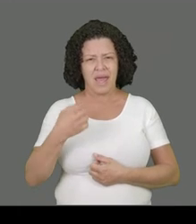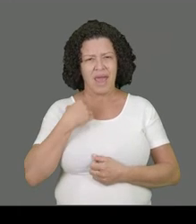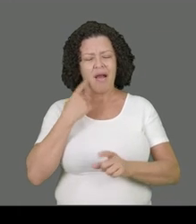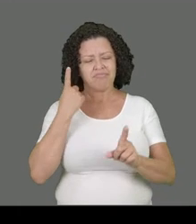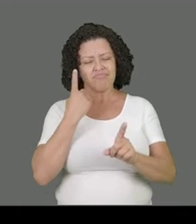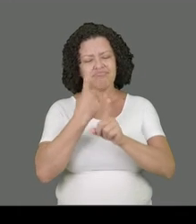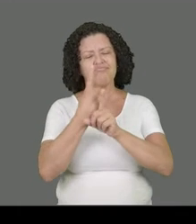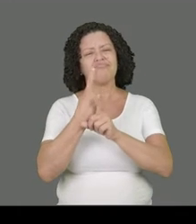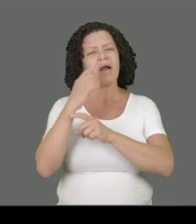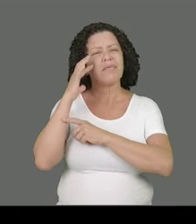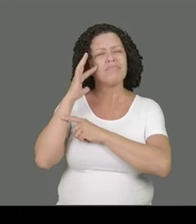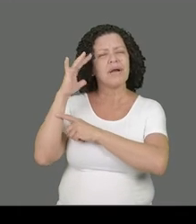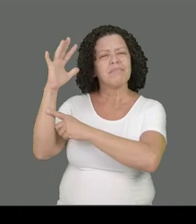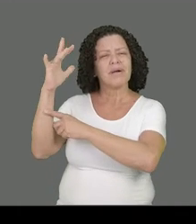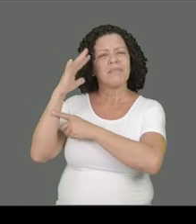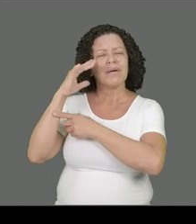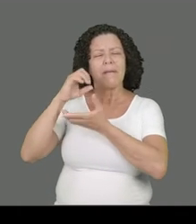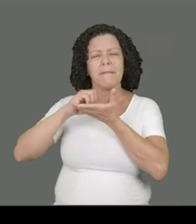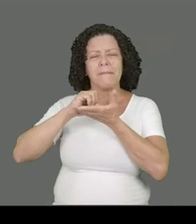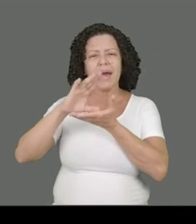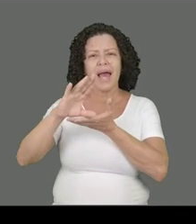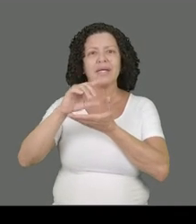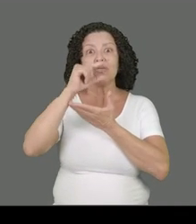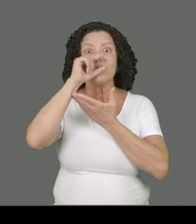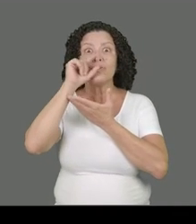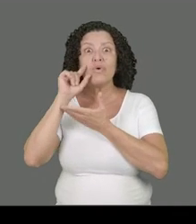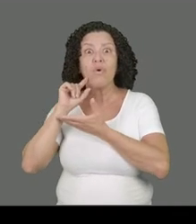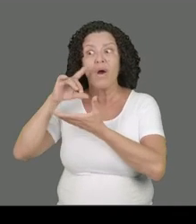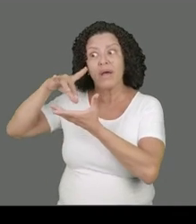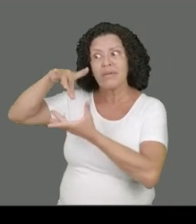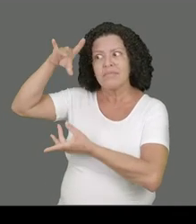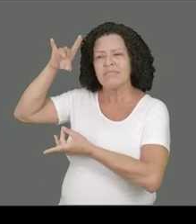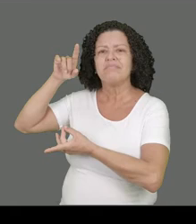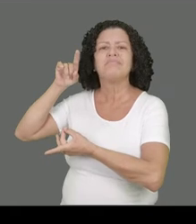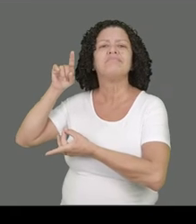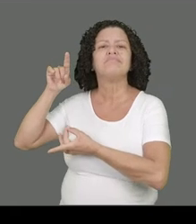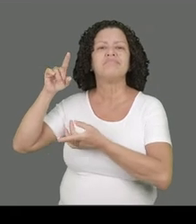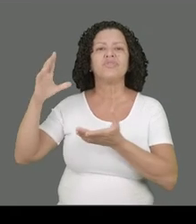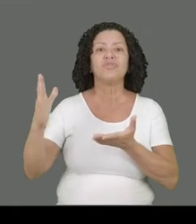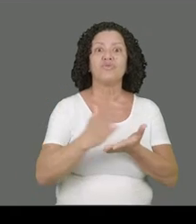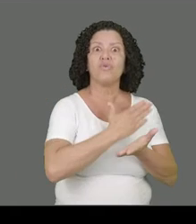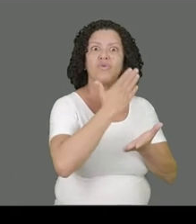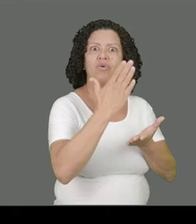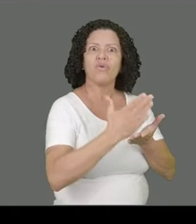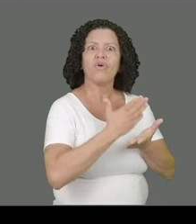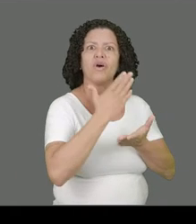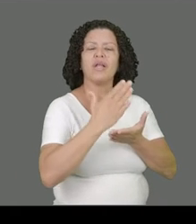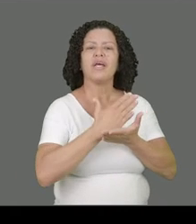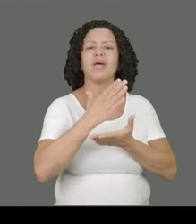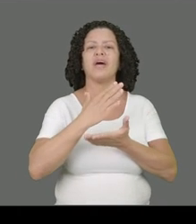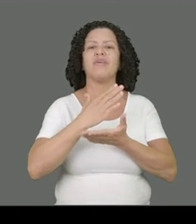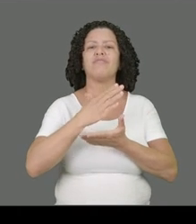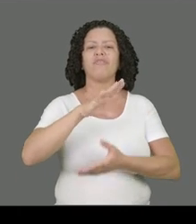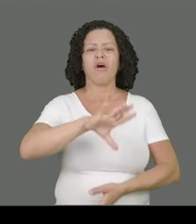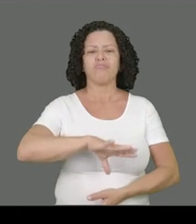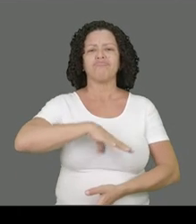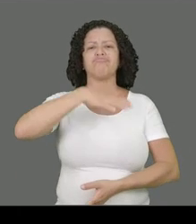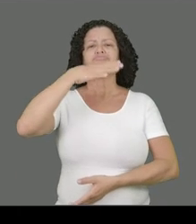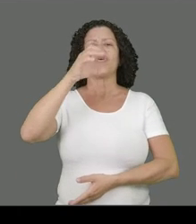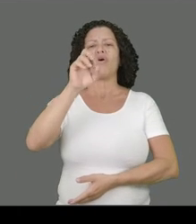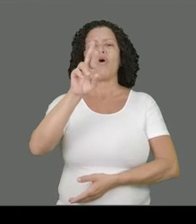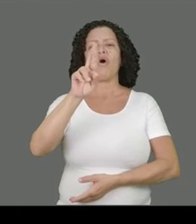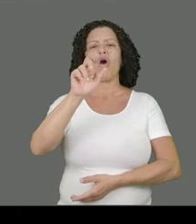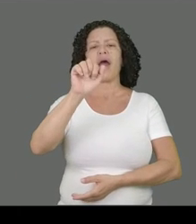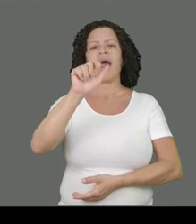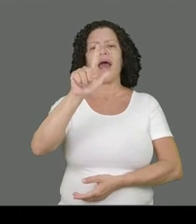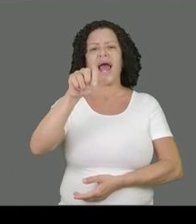eu encontrei uma mensagem, uma reflexão muito interessante do Espírito André Luiz, que está contida no livro Coragem.